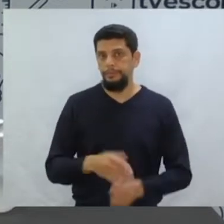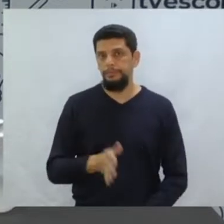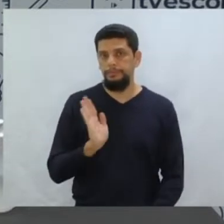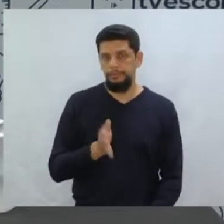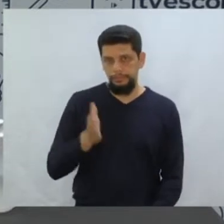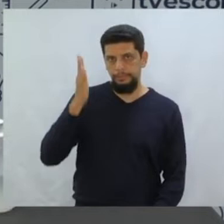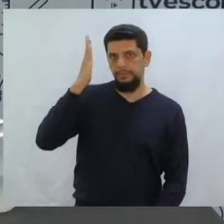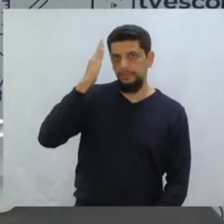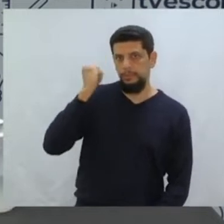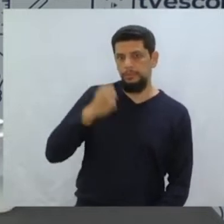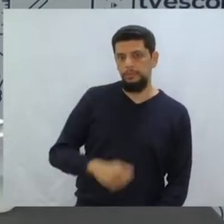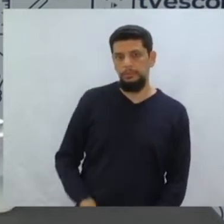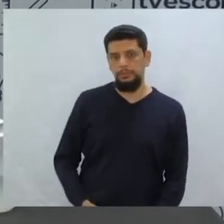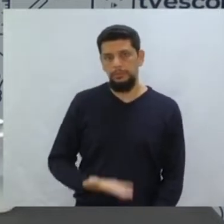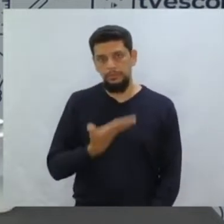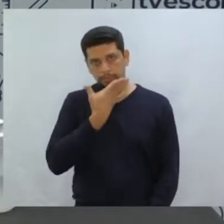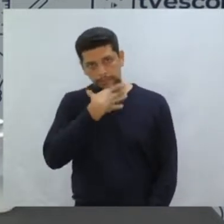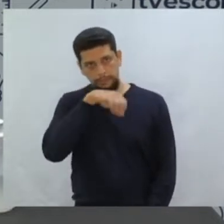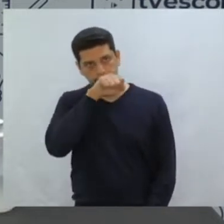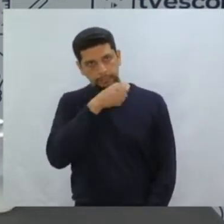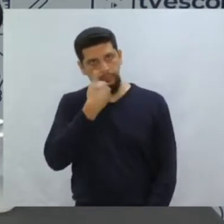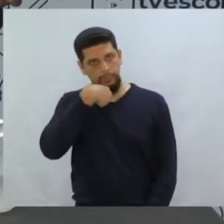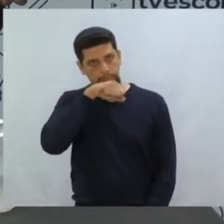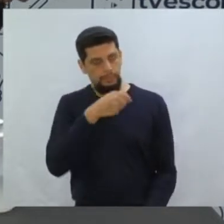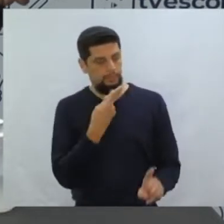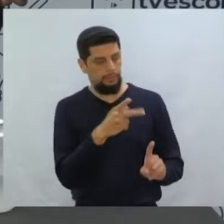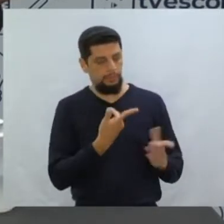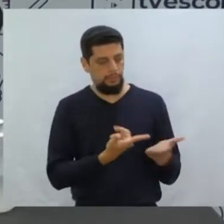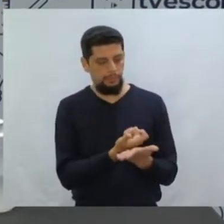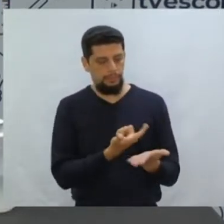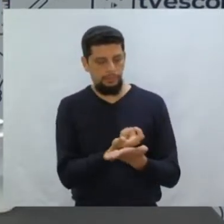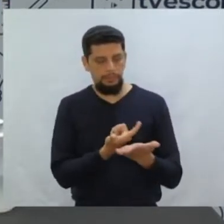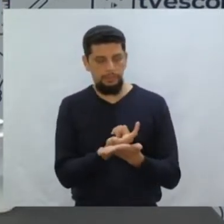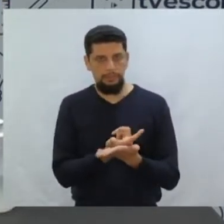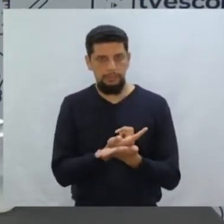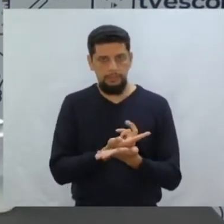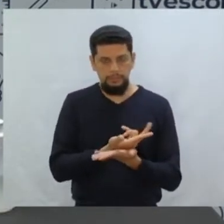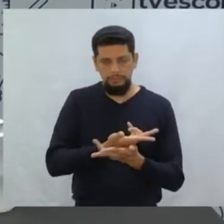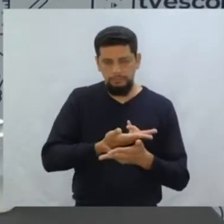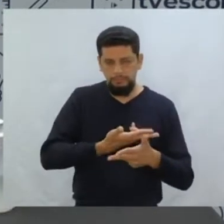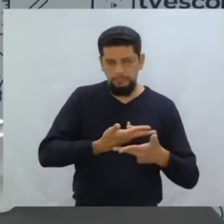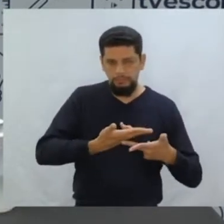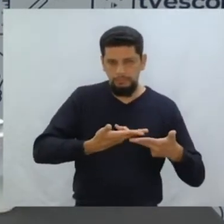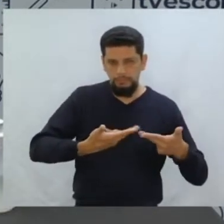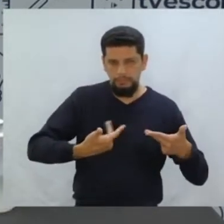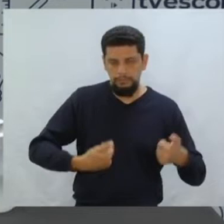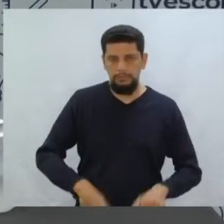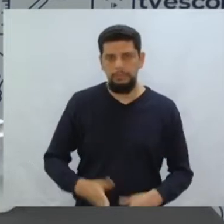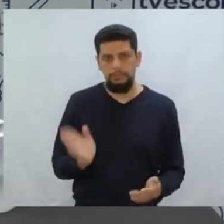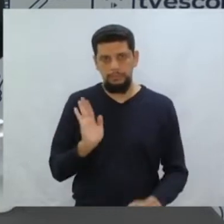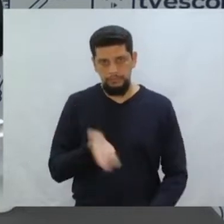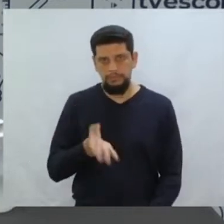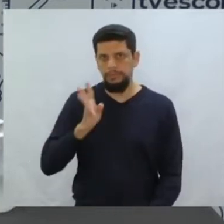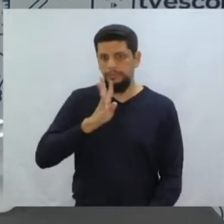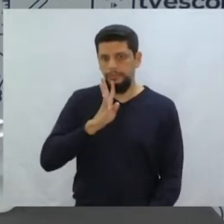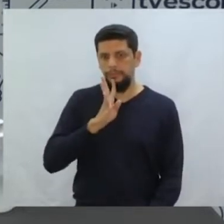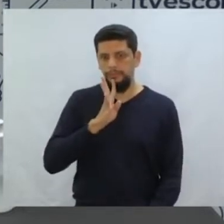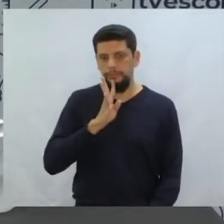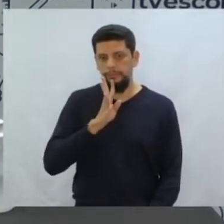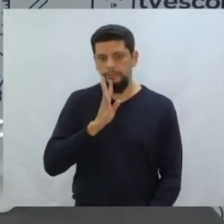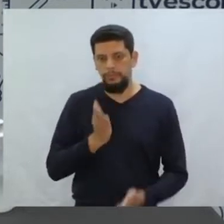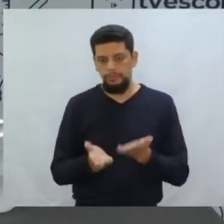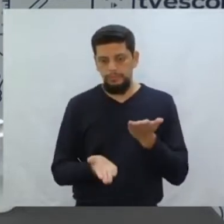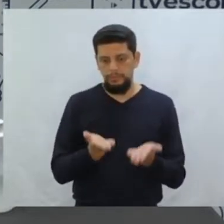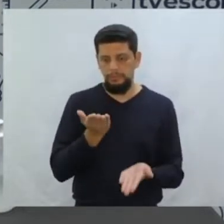Então, agora que a gente já sabe que os pais do Max foram ao mercado, compraram várias coisas, vocês